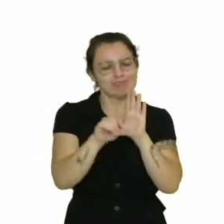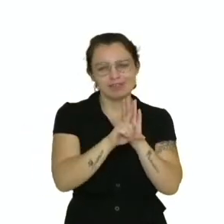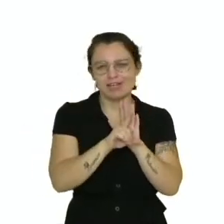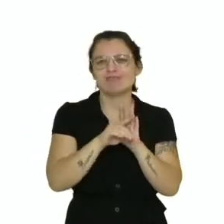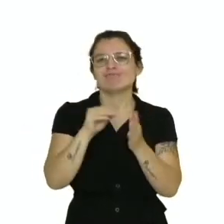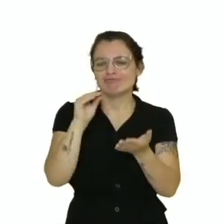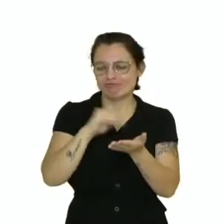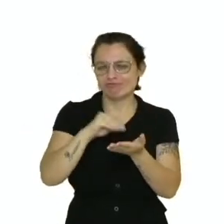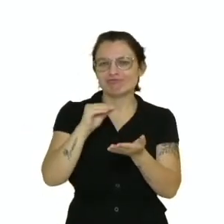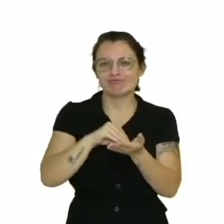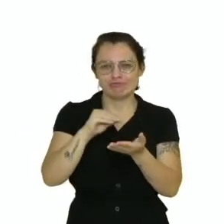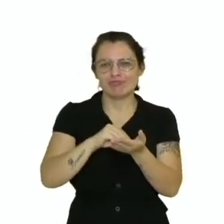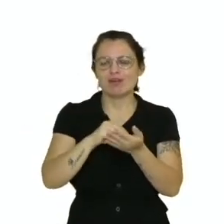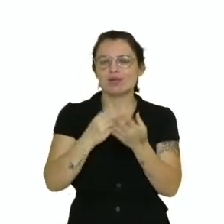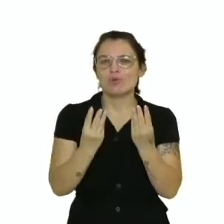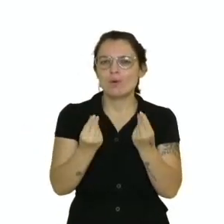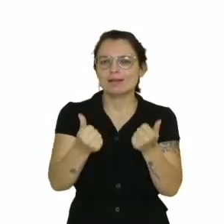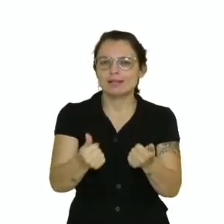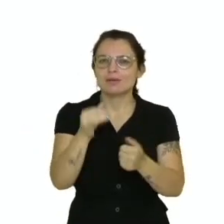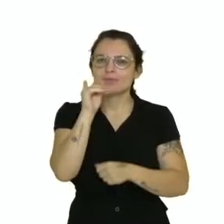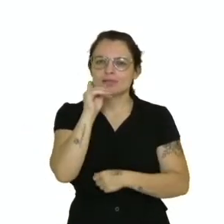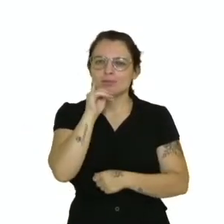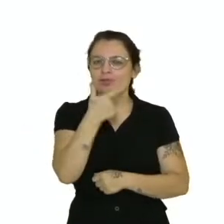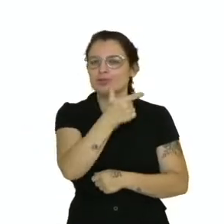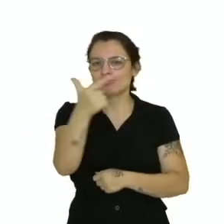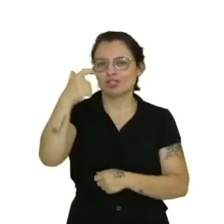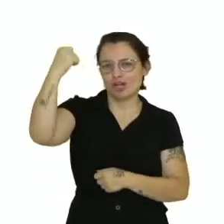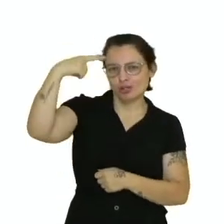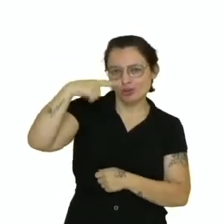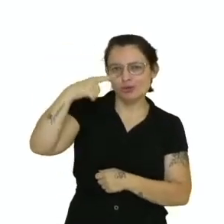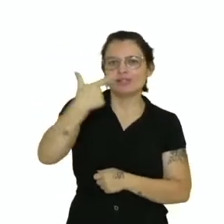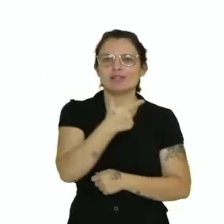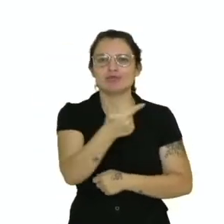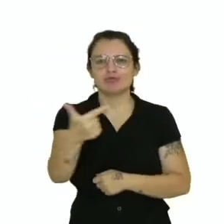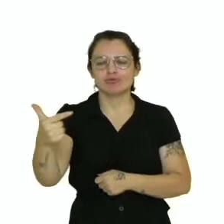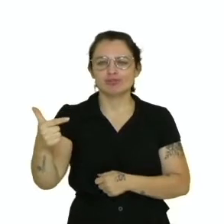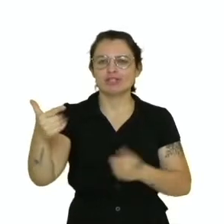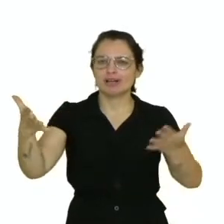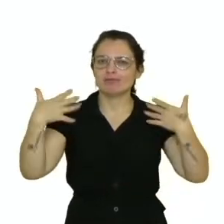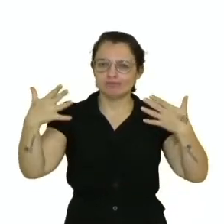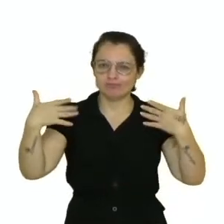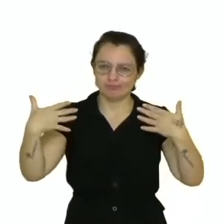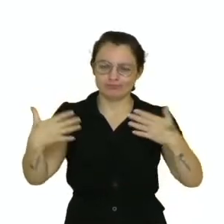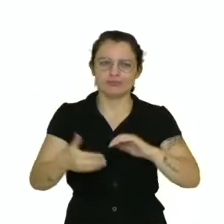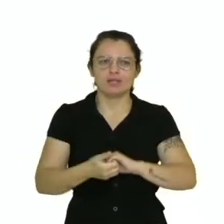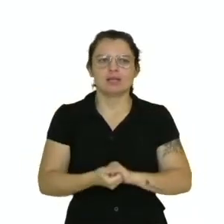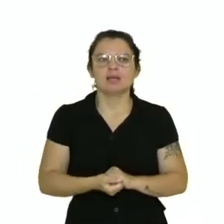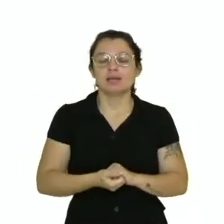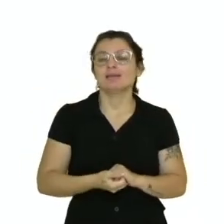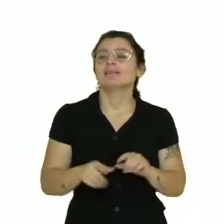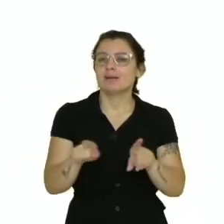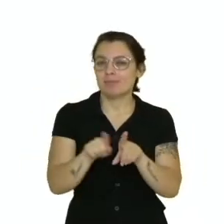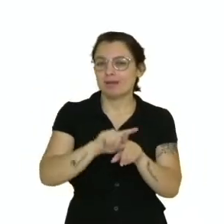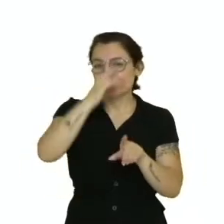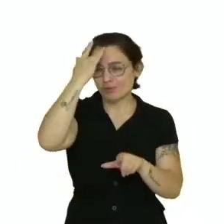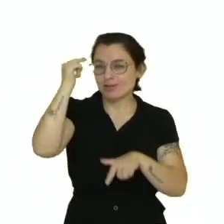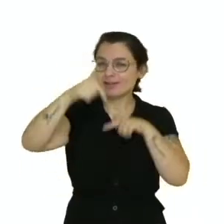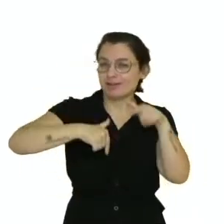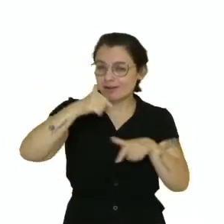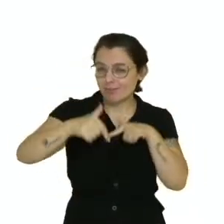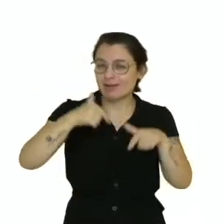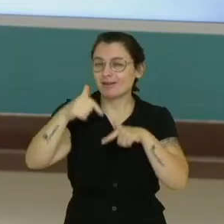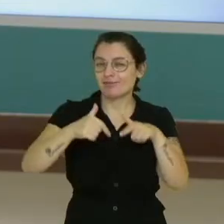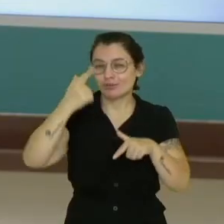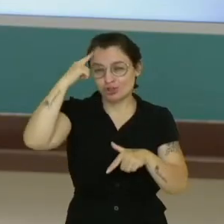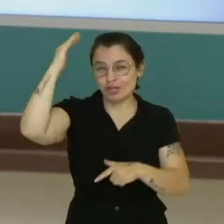com pouca ventilação. Além dos trabalhadores terem que se submeter a longas jornadas de trabalho por baixos salários